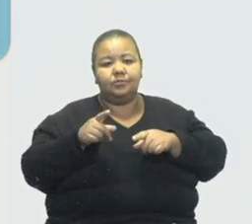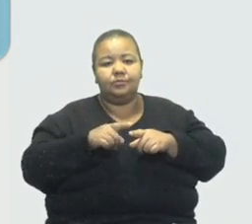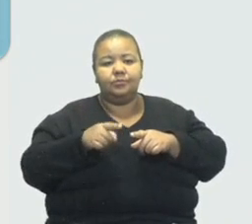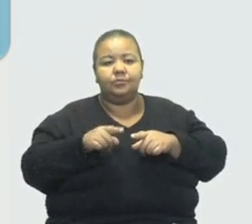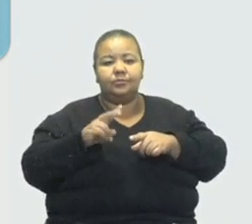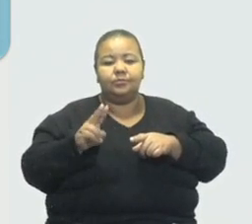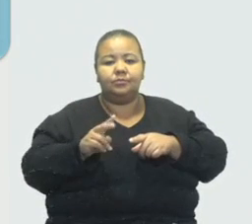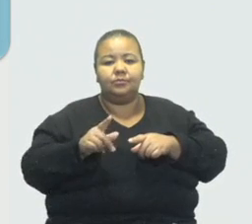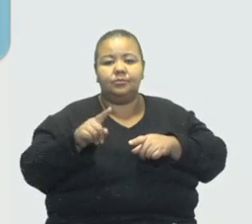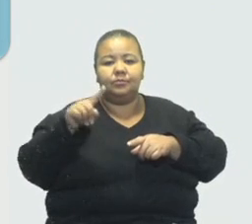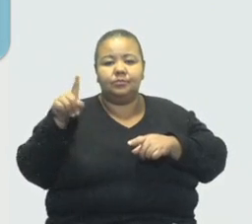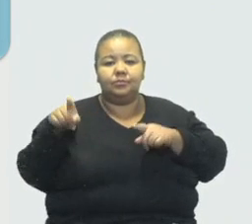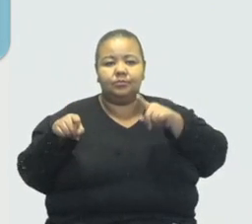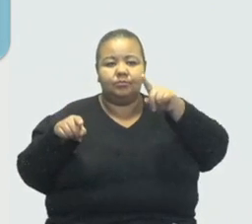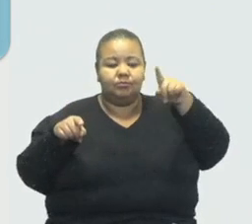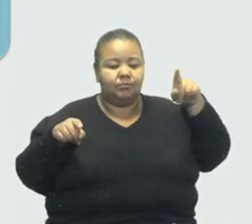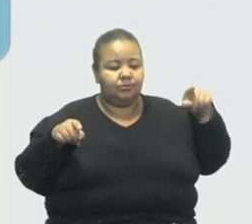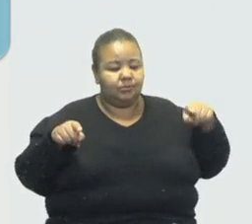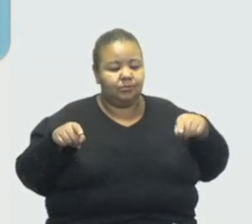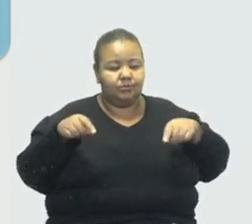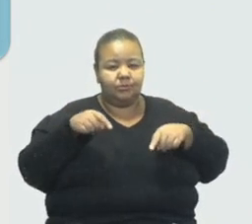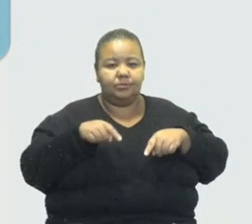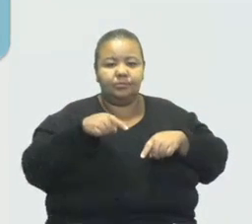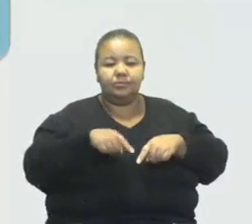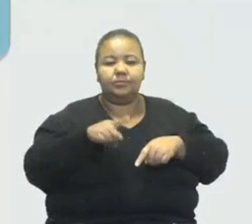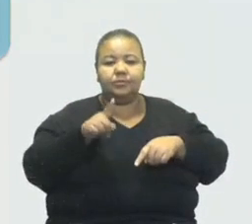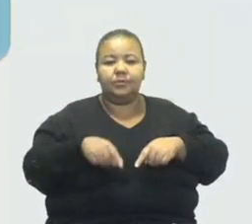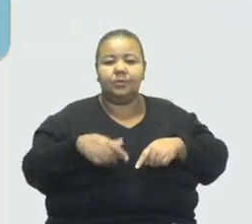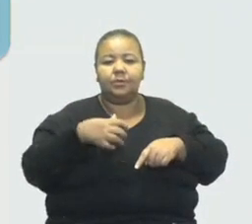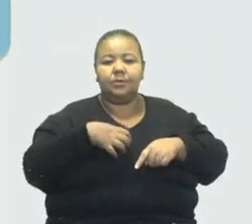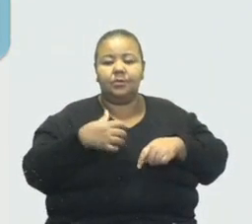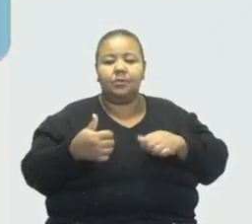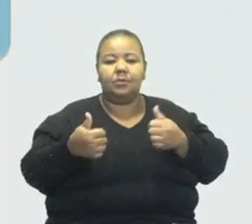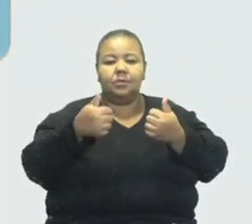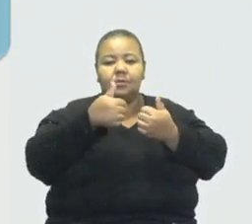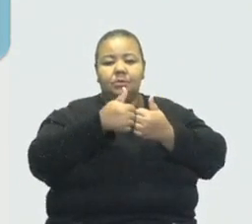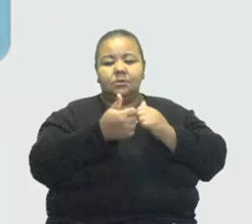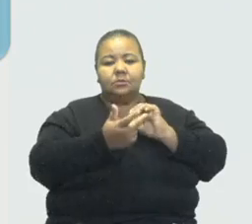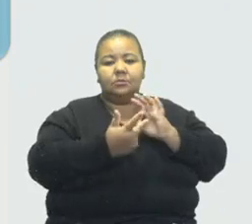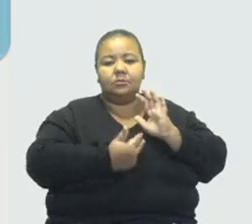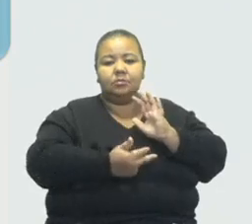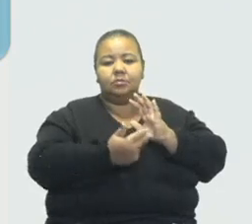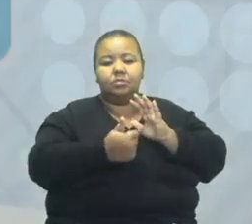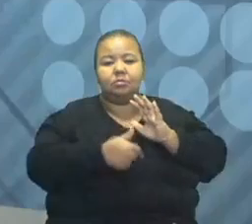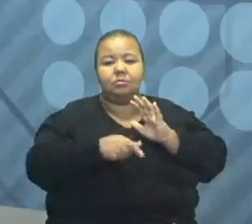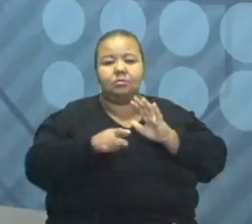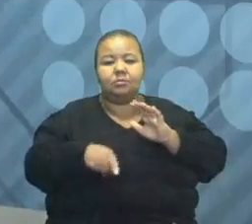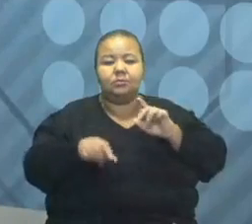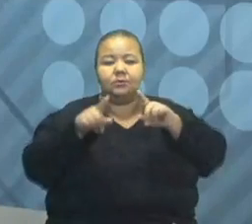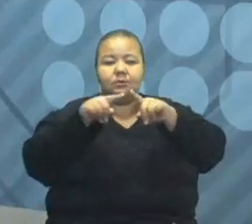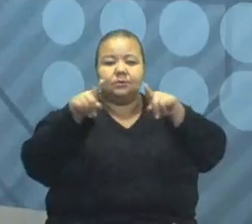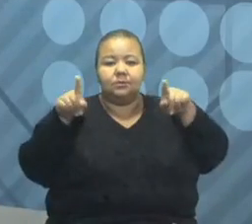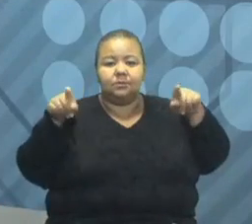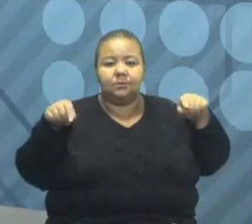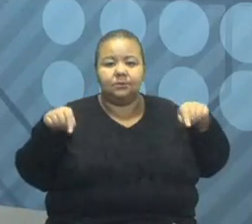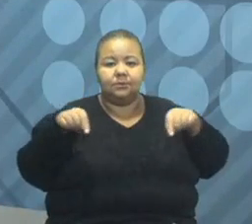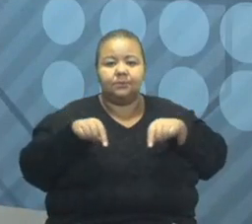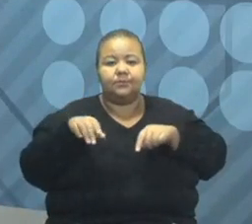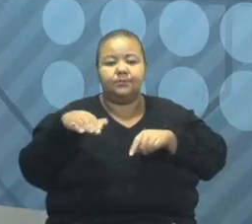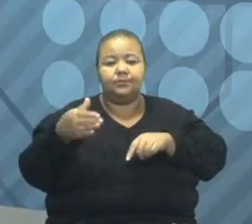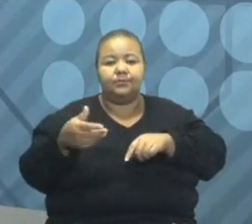ainda o parênteses, certo? Então, essas são algumas formas de representar uma matriz. Então, quando você